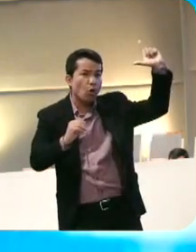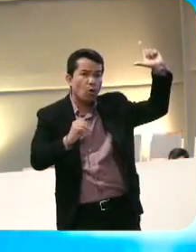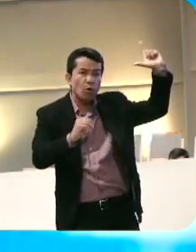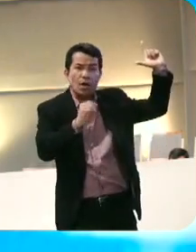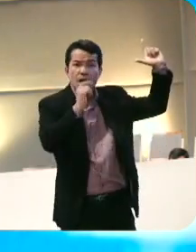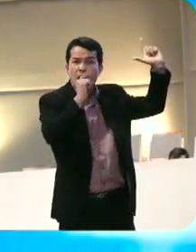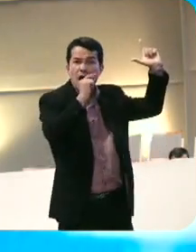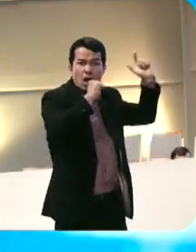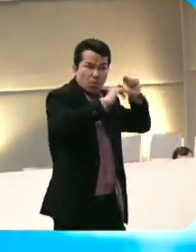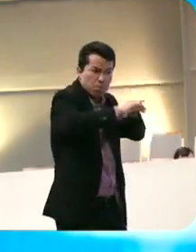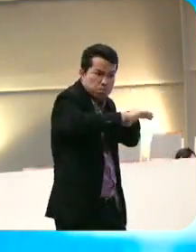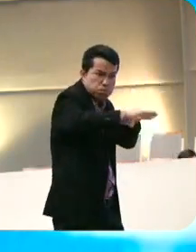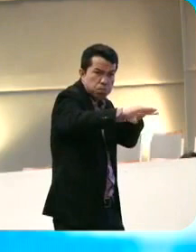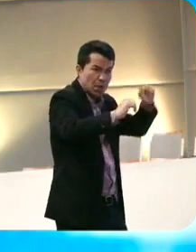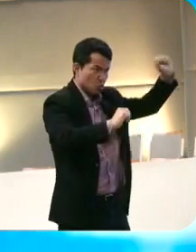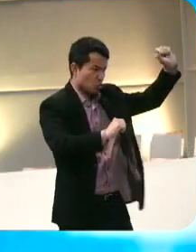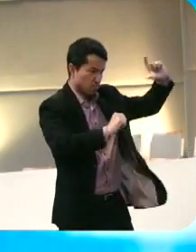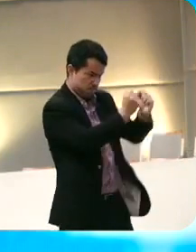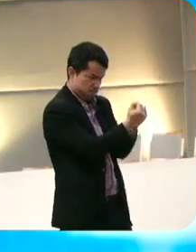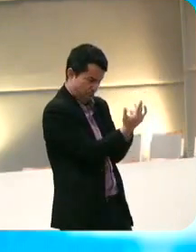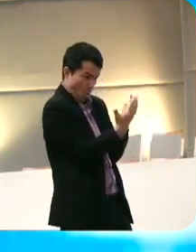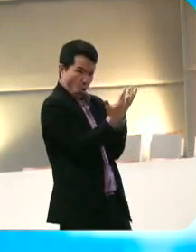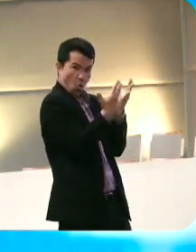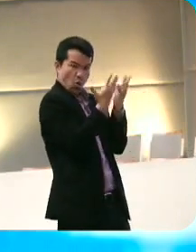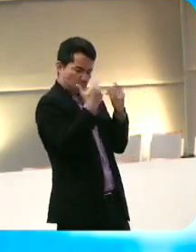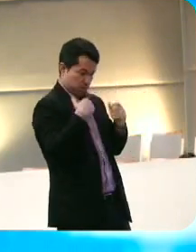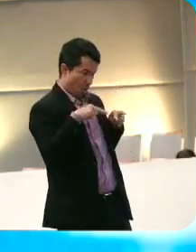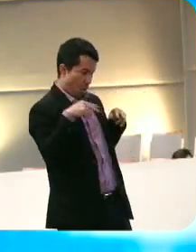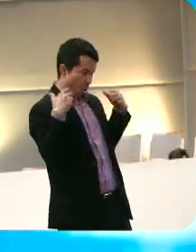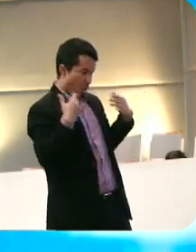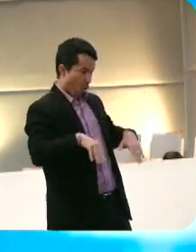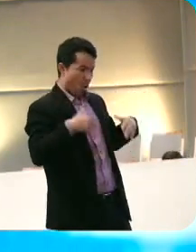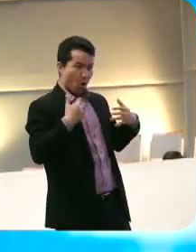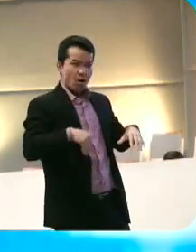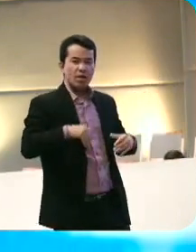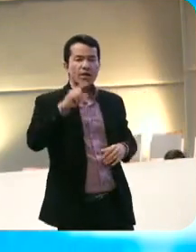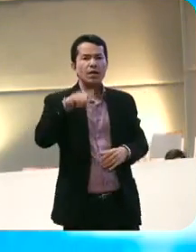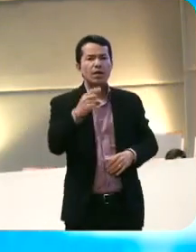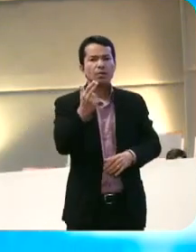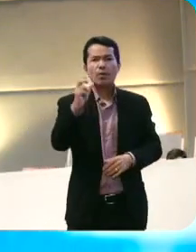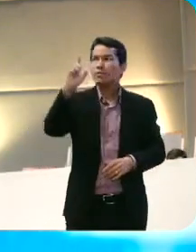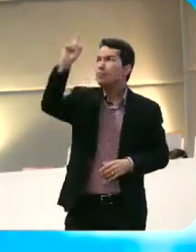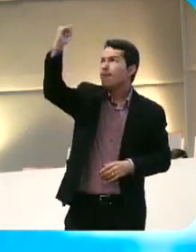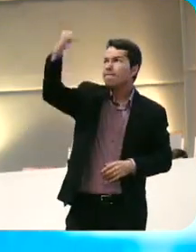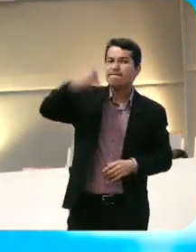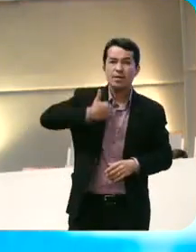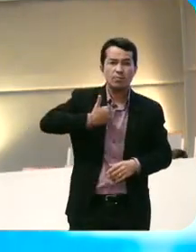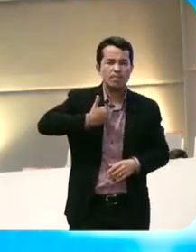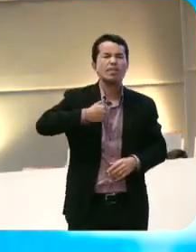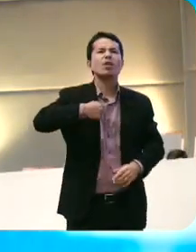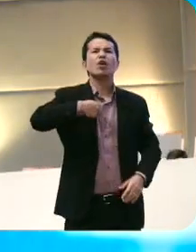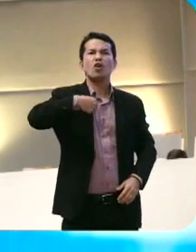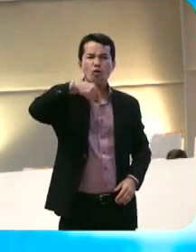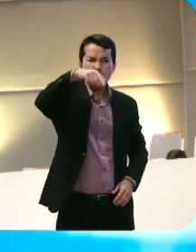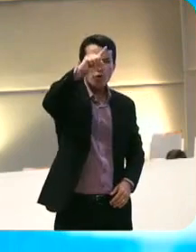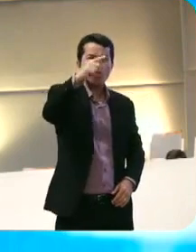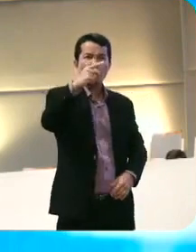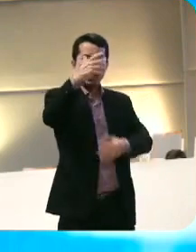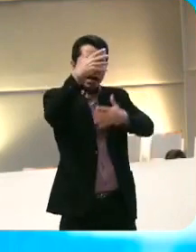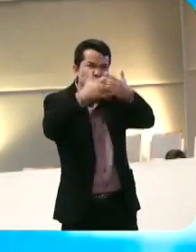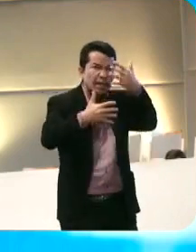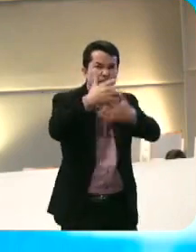lago. E naquele momento o Espírito Santo falou ao meu coração: eu vou tirar a neblina e eu vou